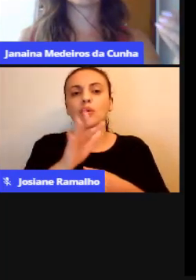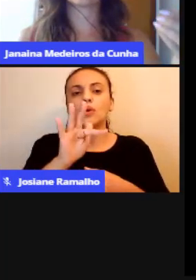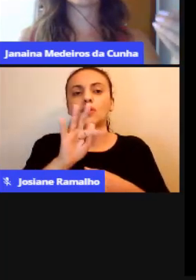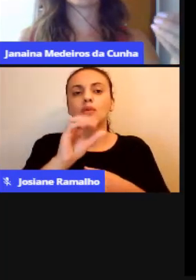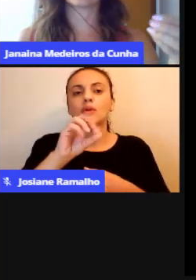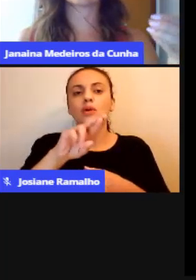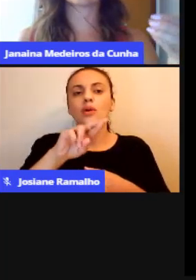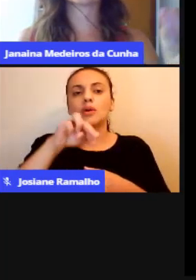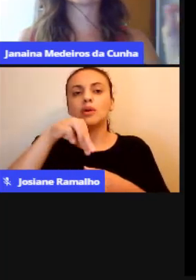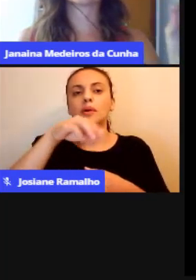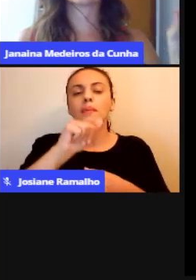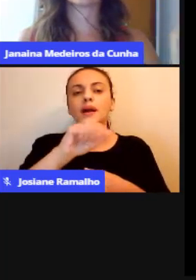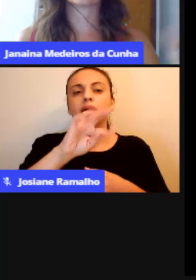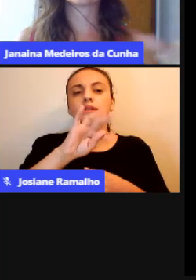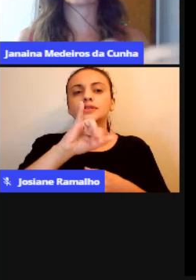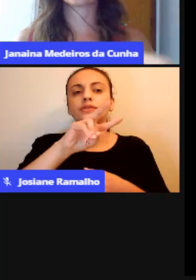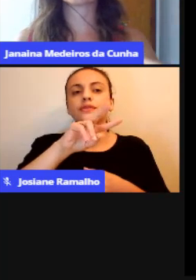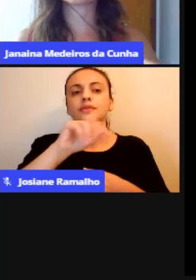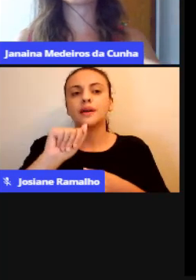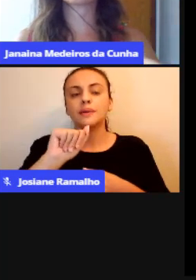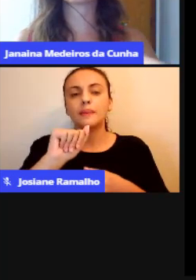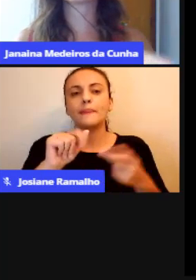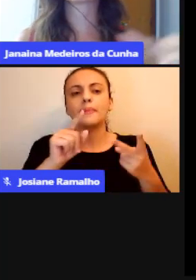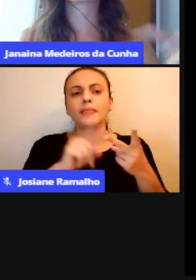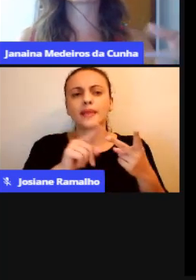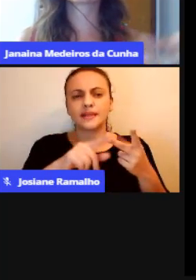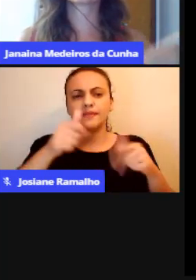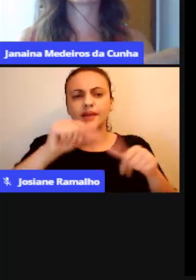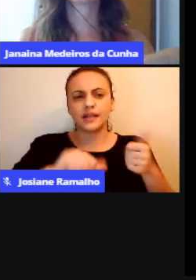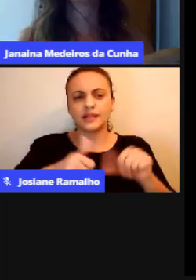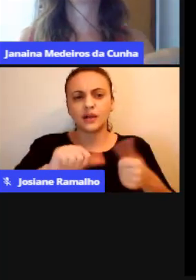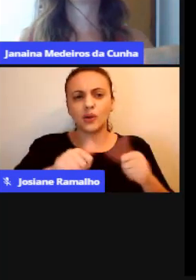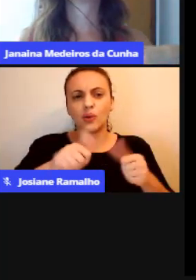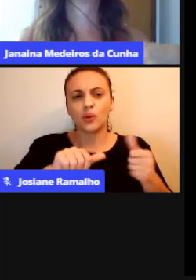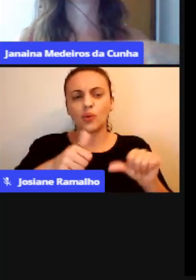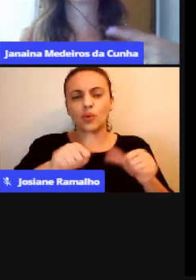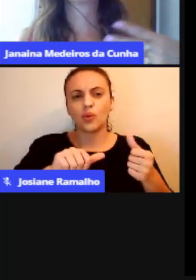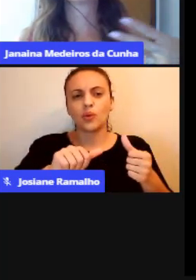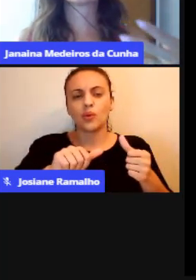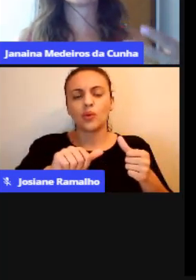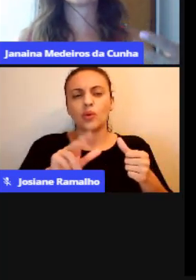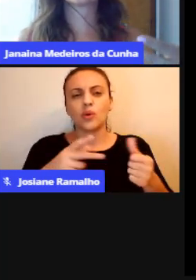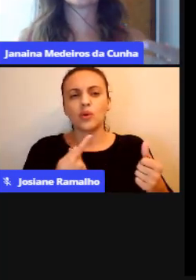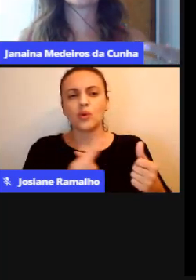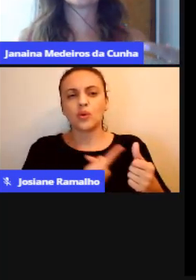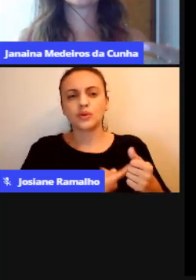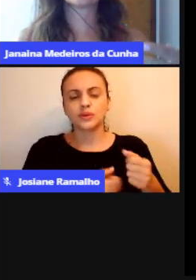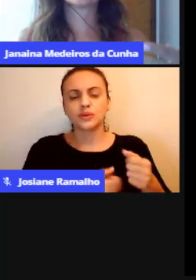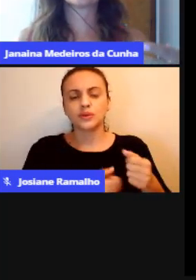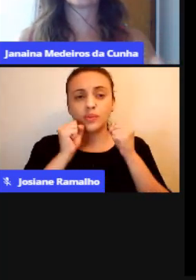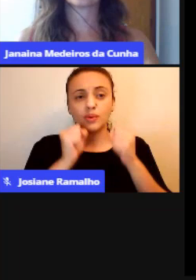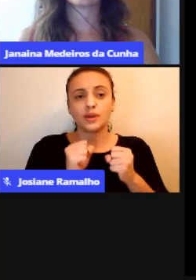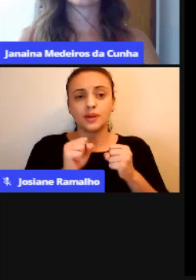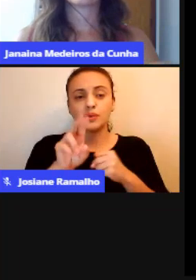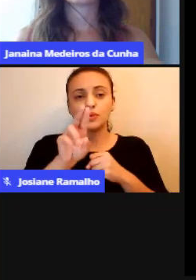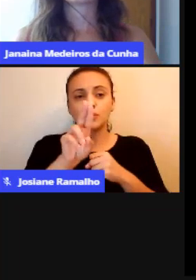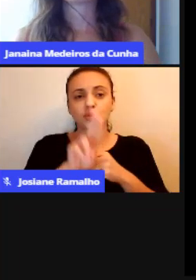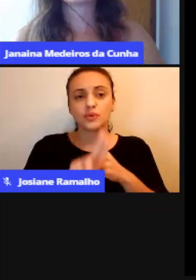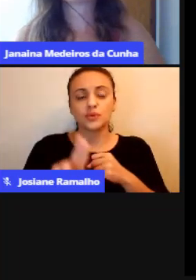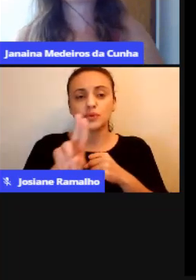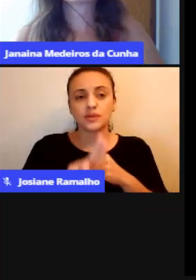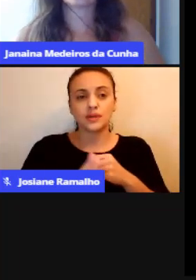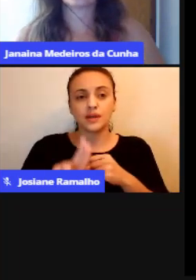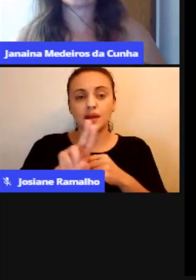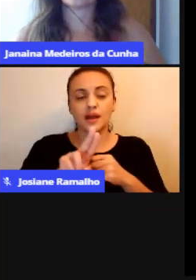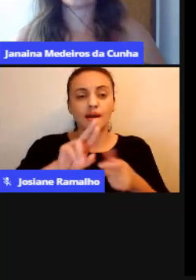que na avaliação formativa, nós podemos estar utilizando